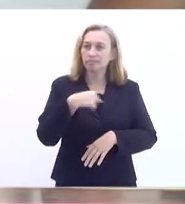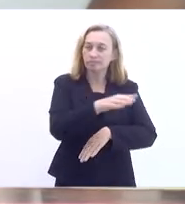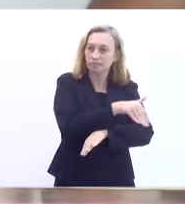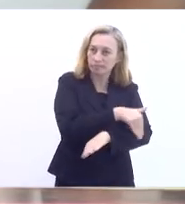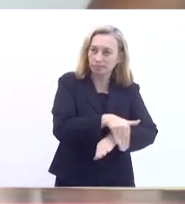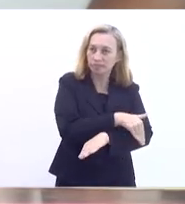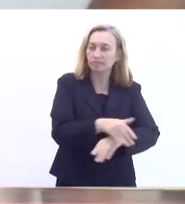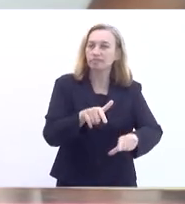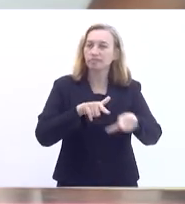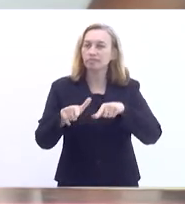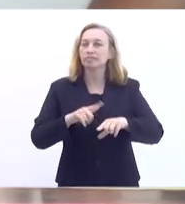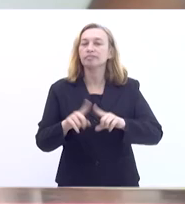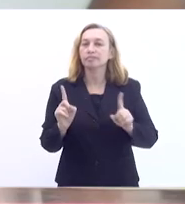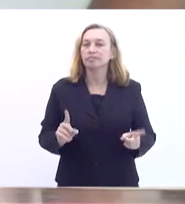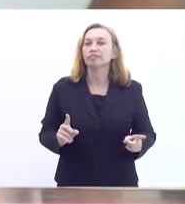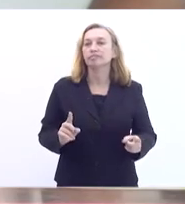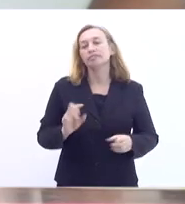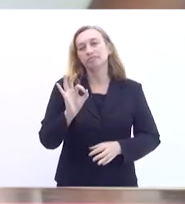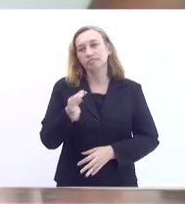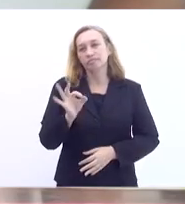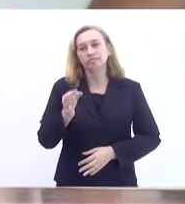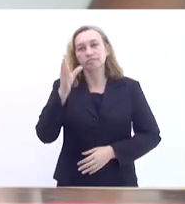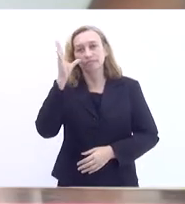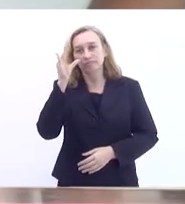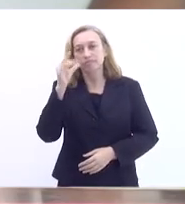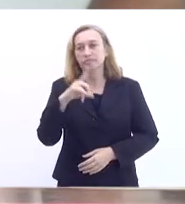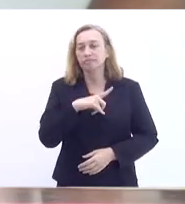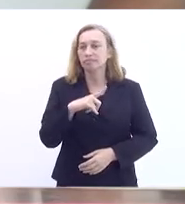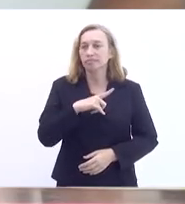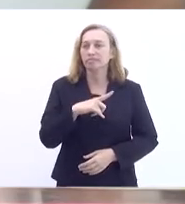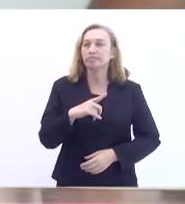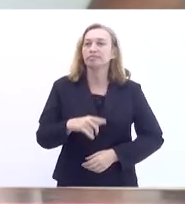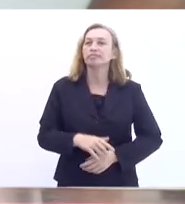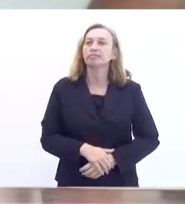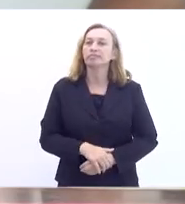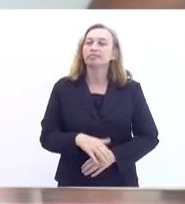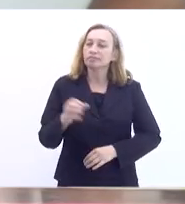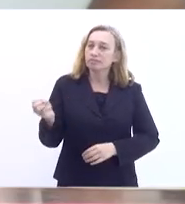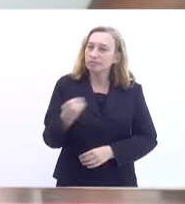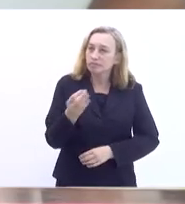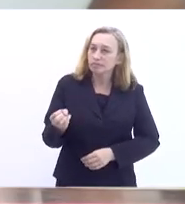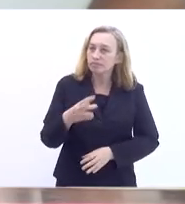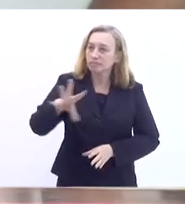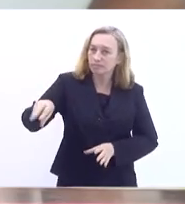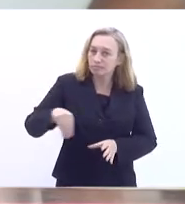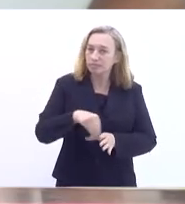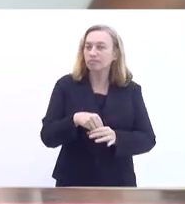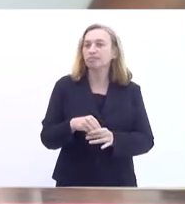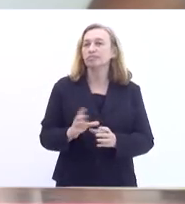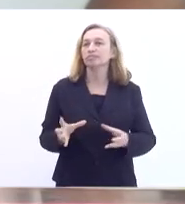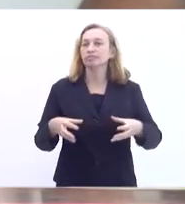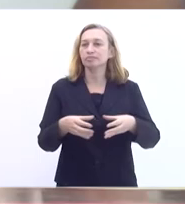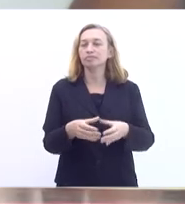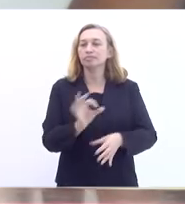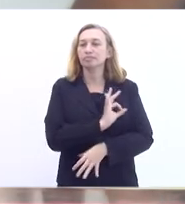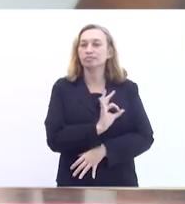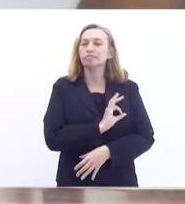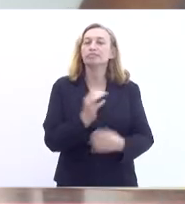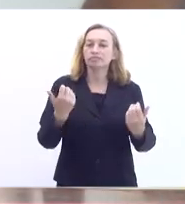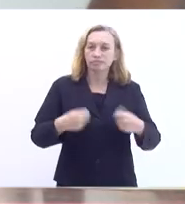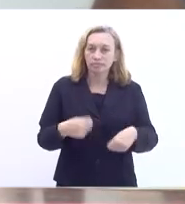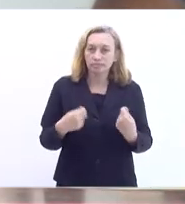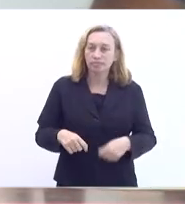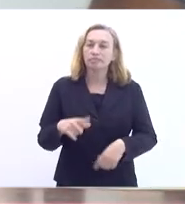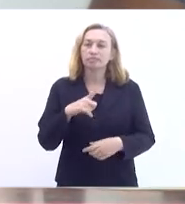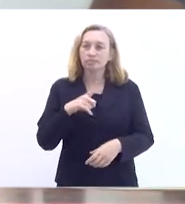trabalhando mas a gente claro que a gente tem interesse de trazer novos integrantes para Corporação que a gente tem carência de